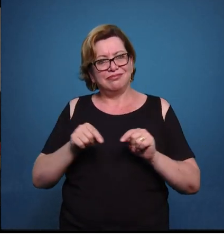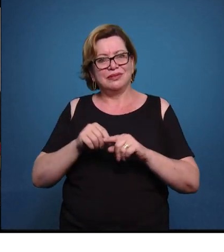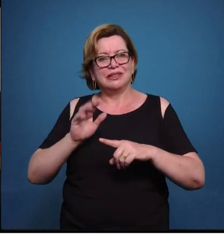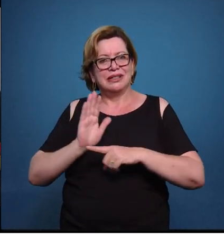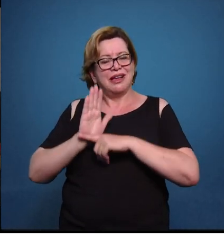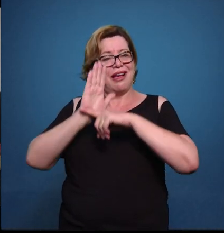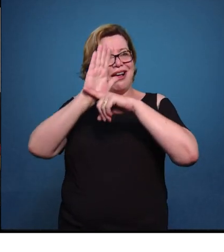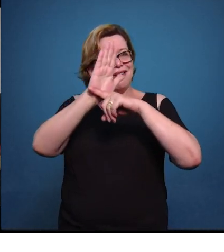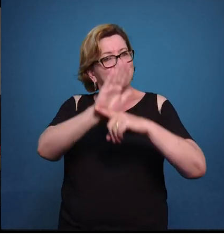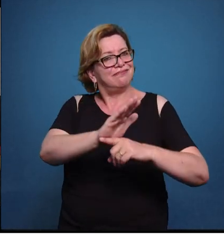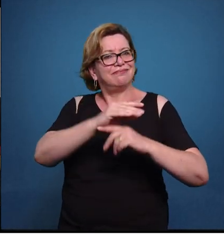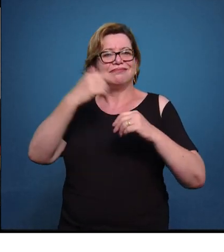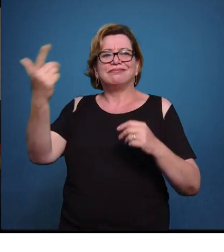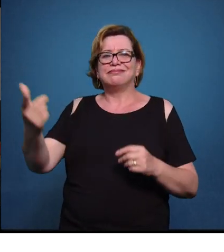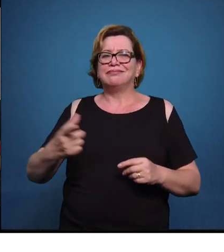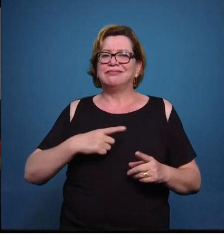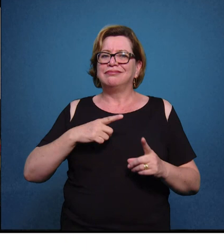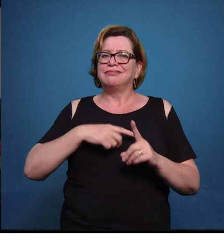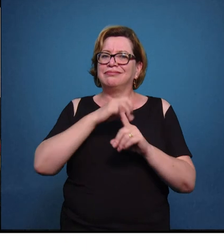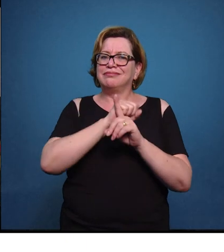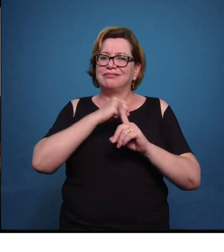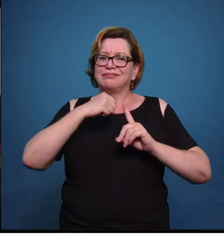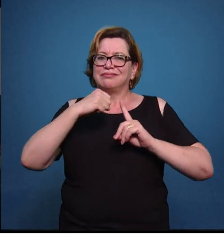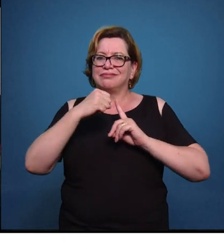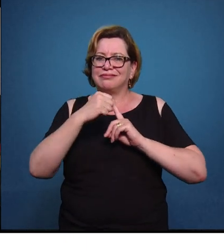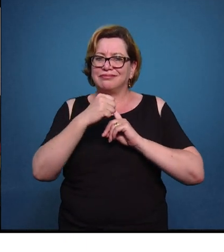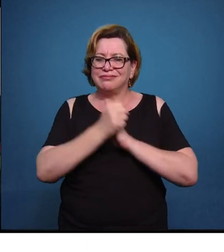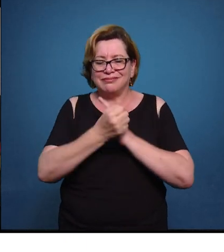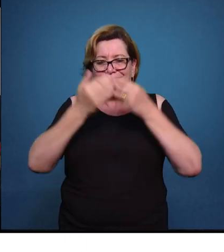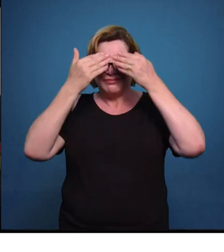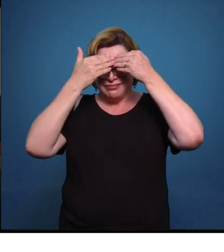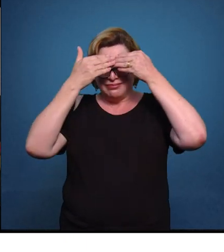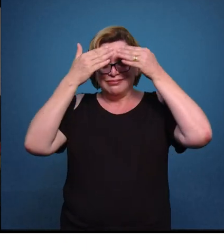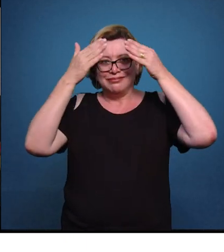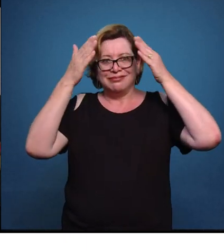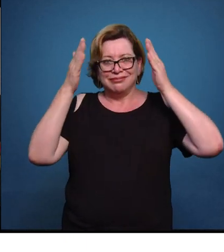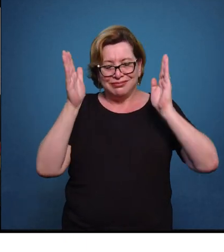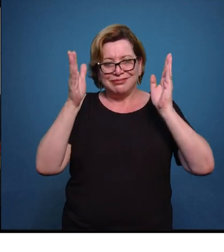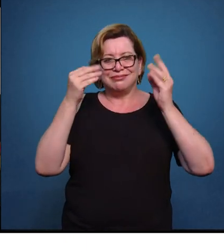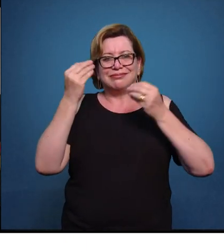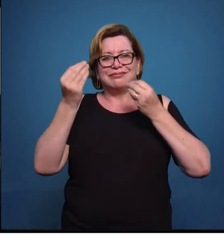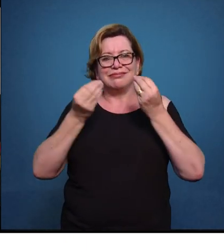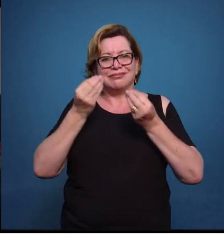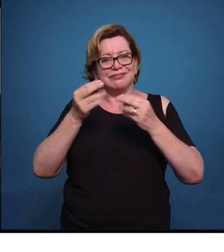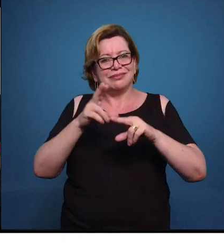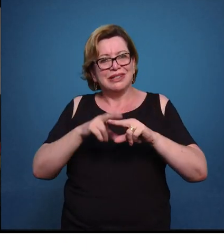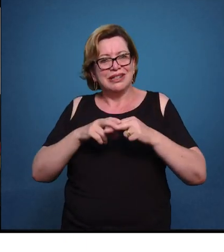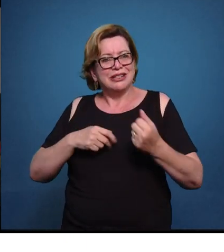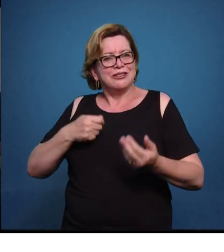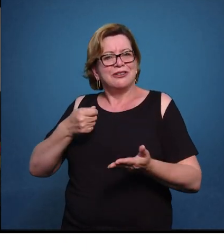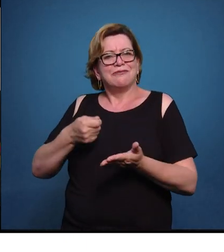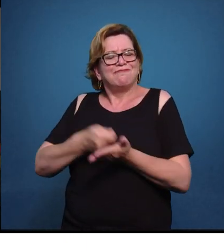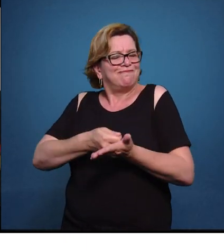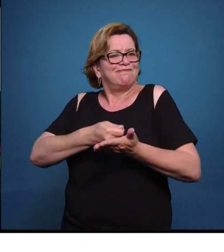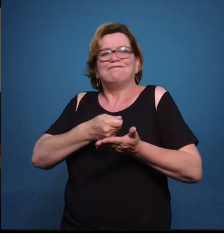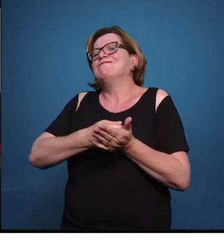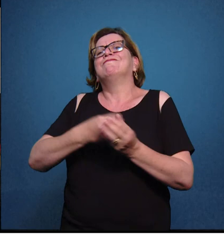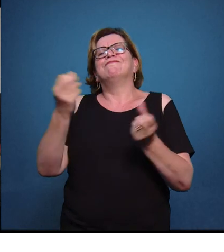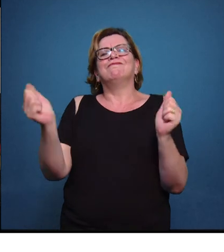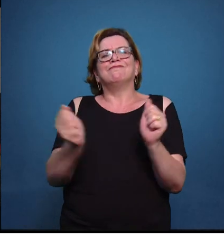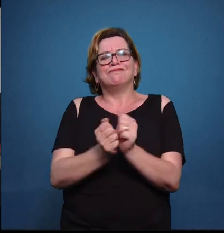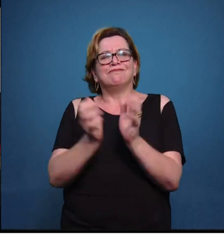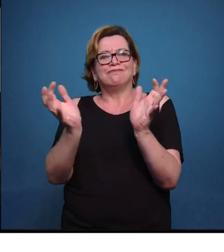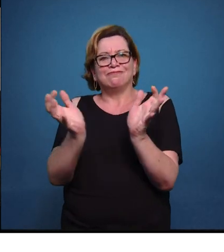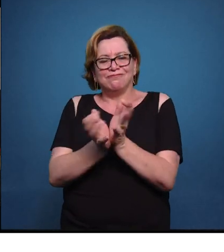decisivamente para termos uma sociedade menos desinformada, menos desalienada, e, portanto, mais comprometida com o coletivo.